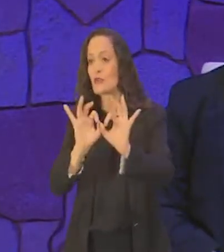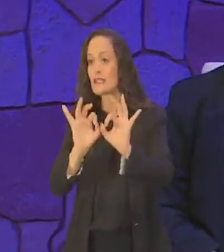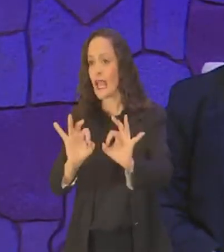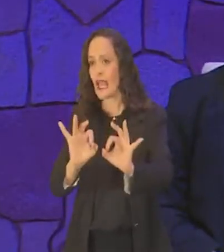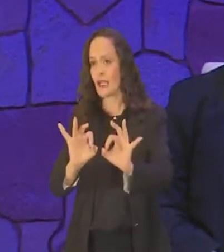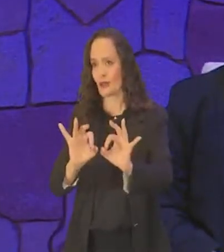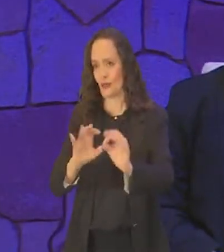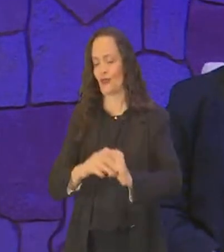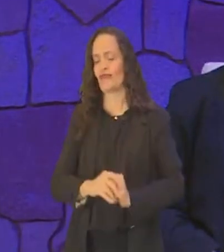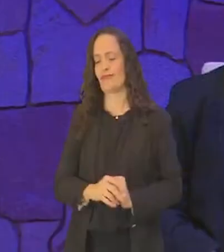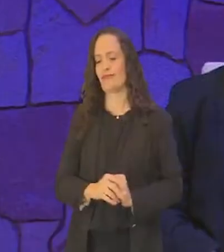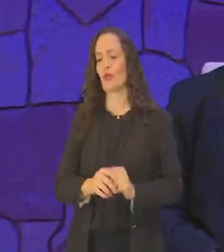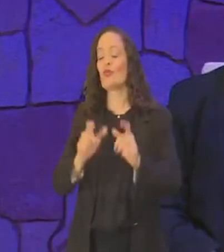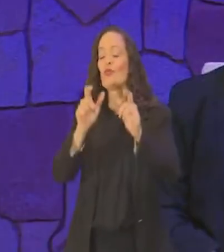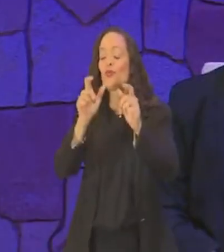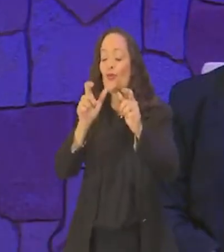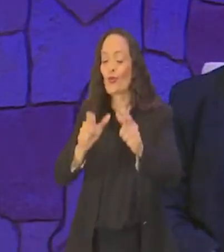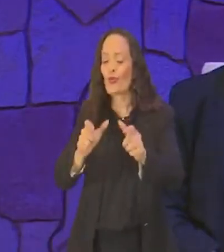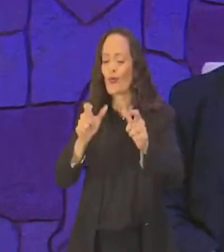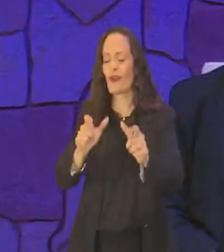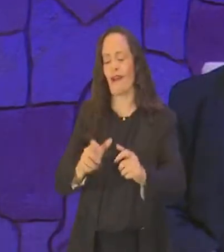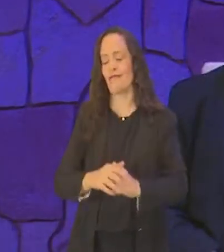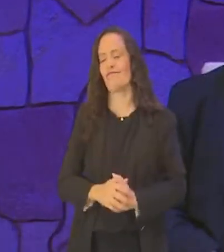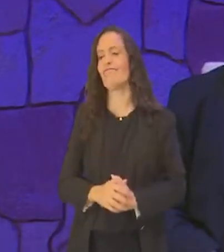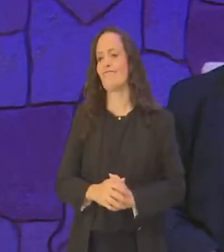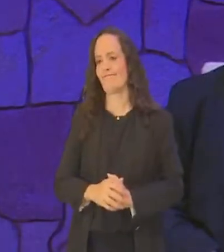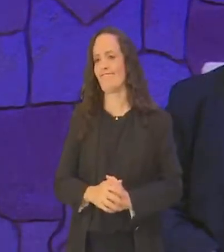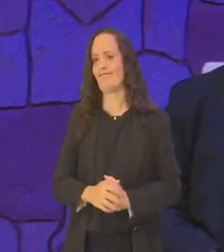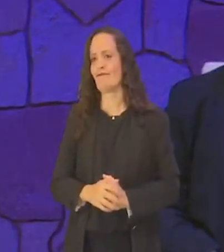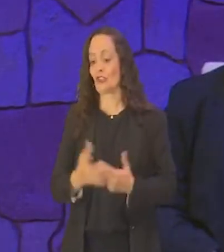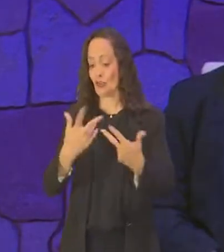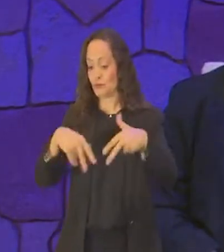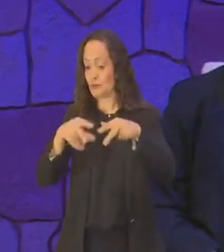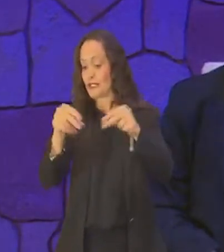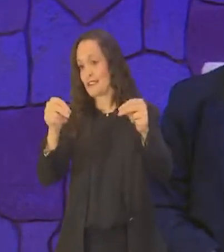oportuno, a este lugar de recompensa.